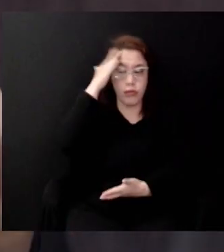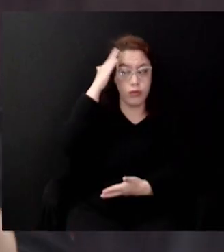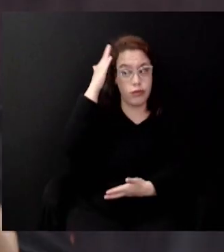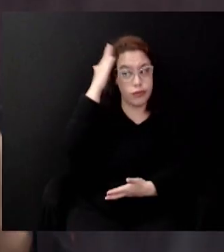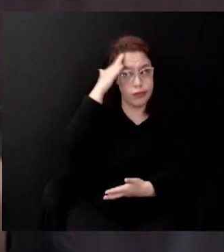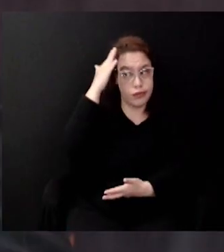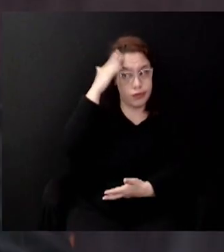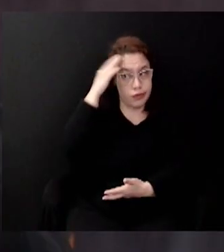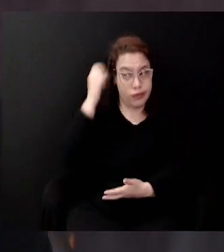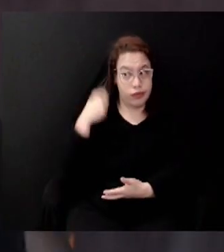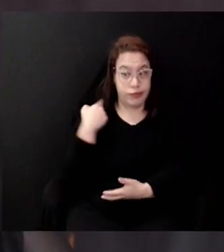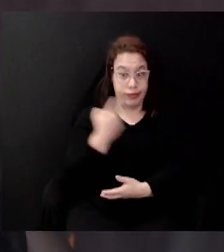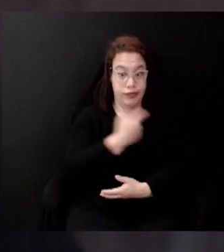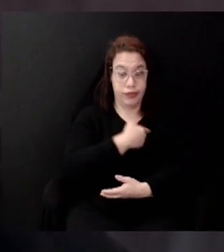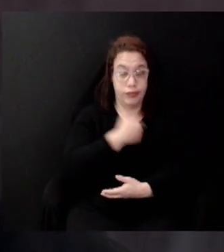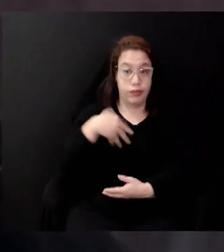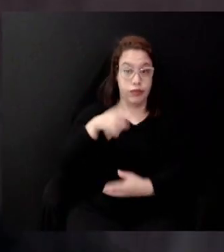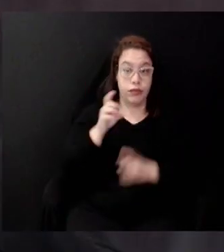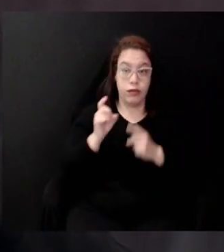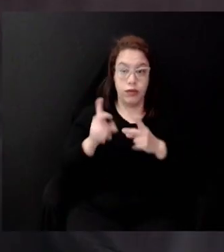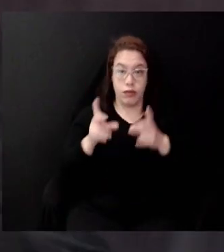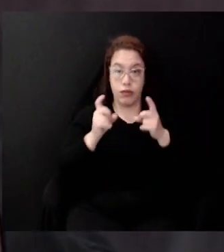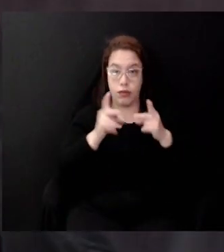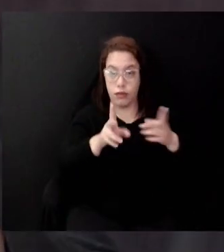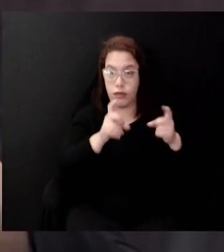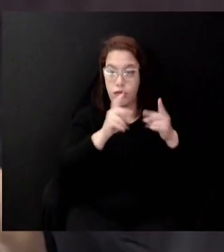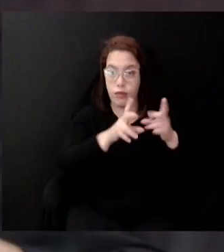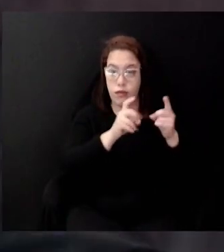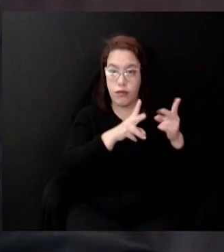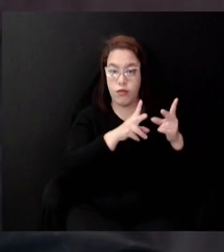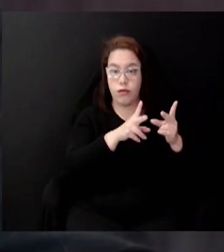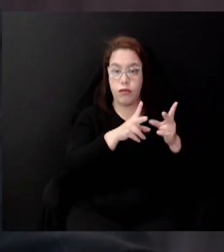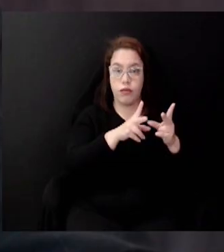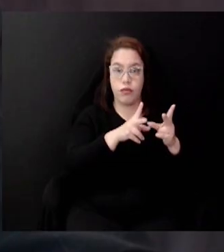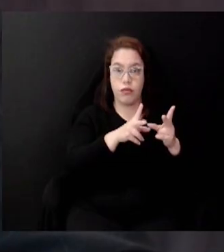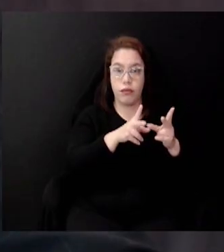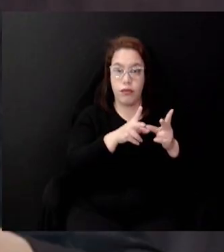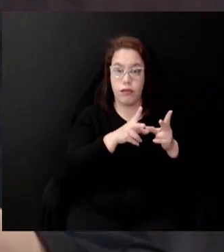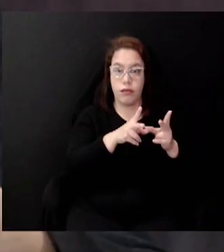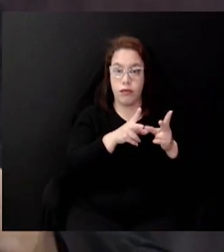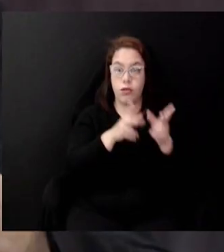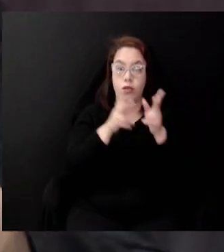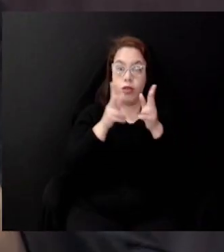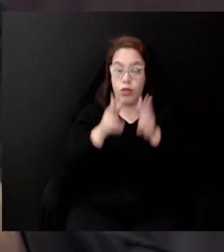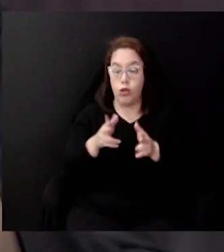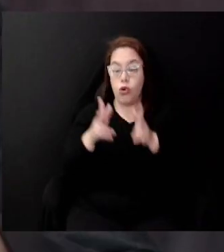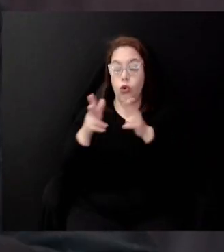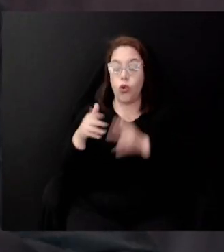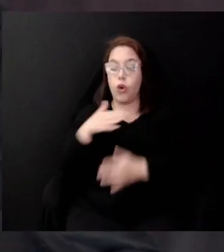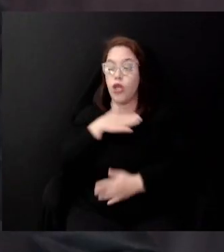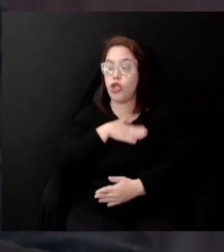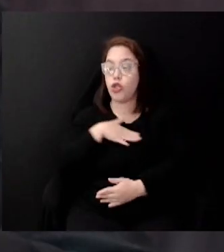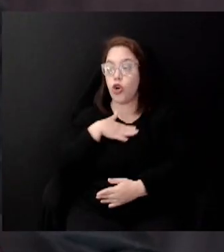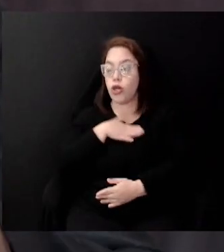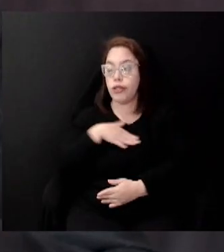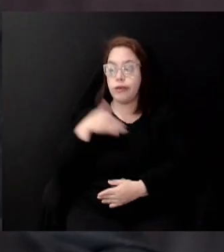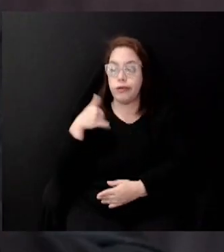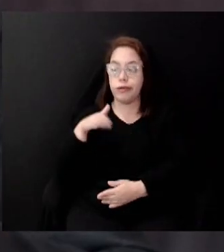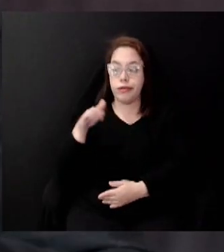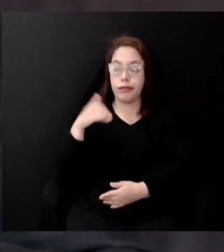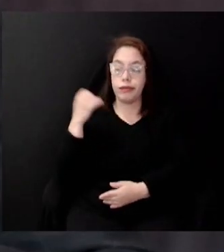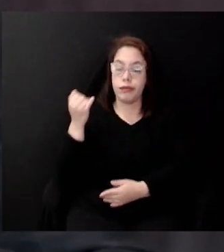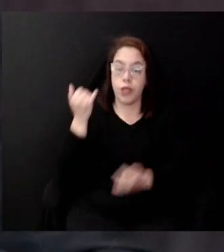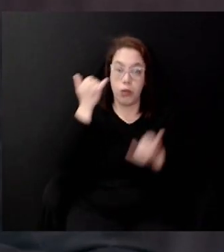para nos vender coisas cada vez mais personalizadas. Uhum. Então, quanto mais informação